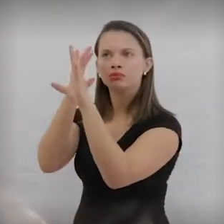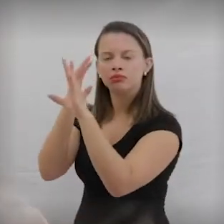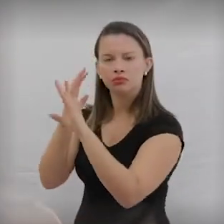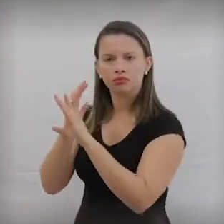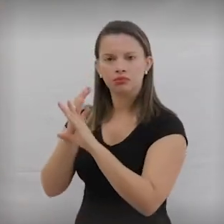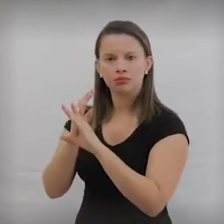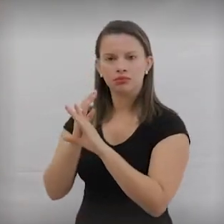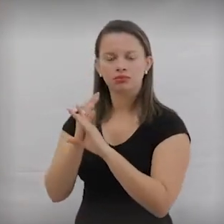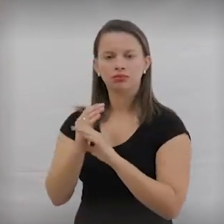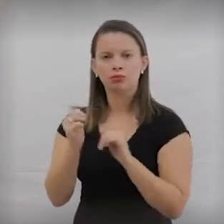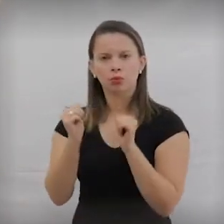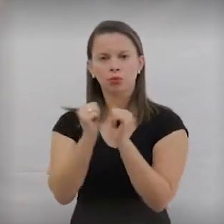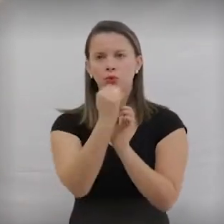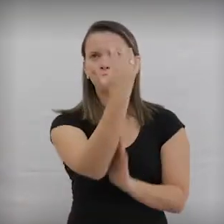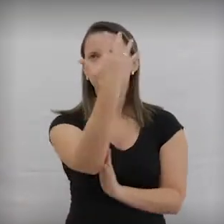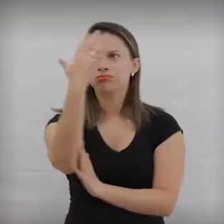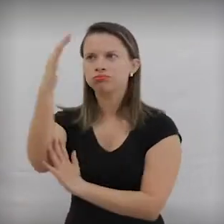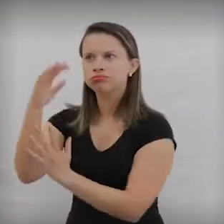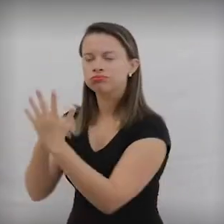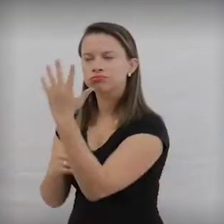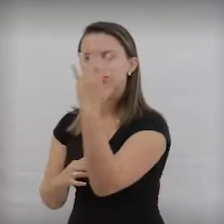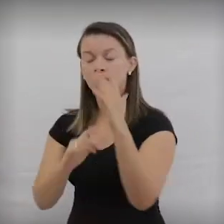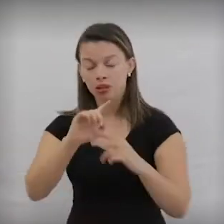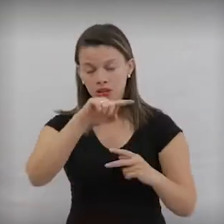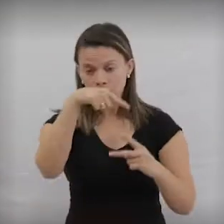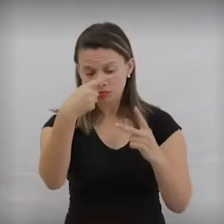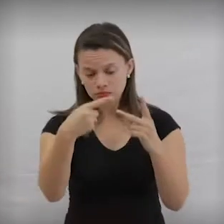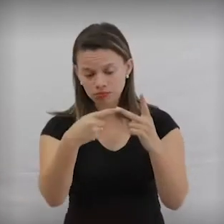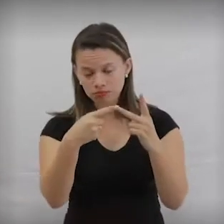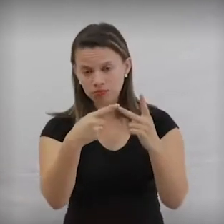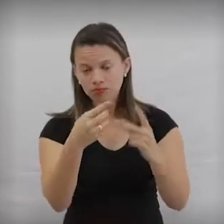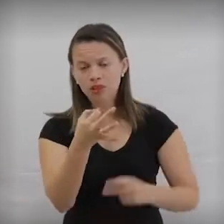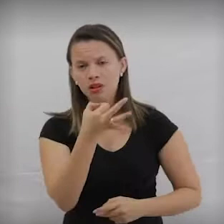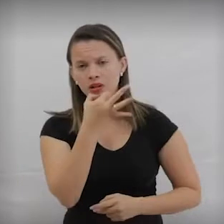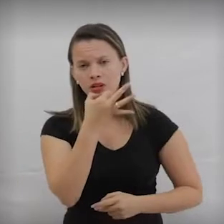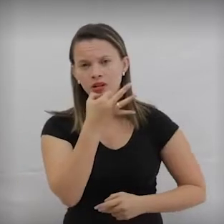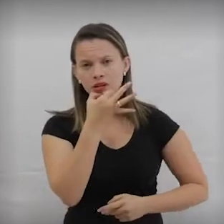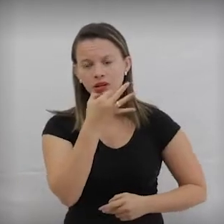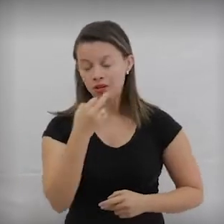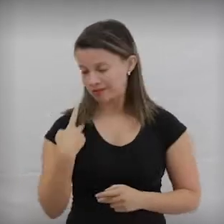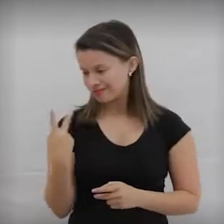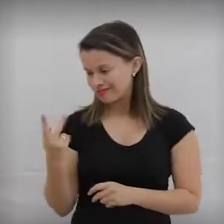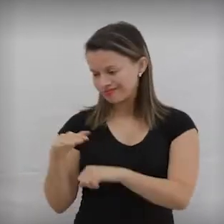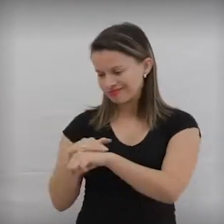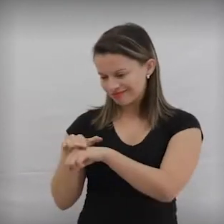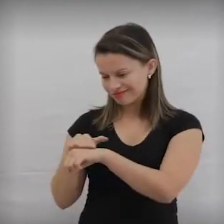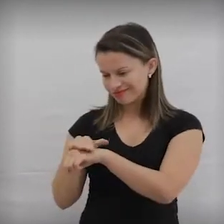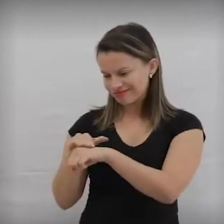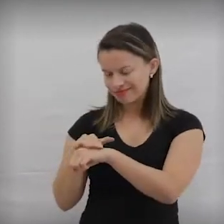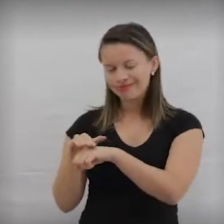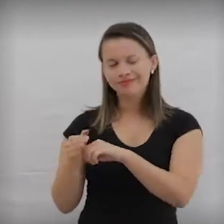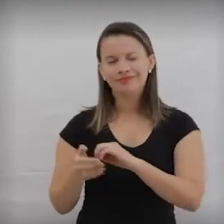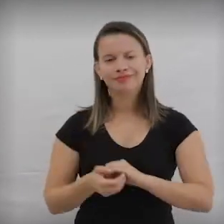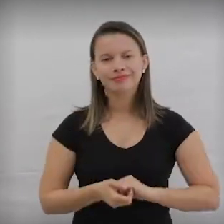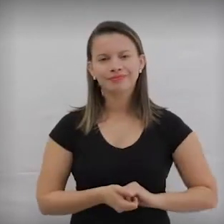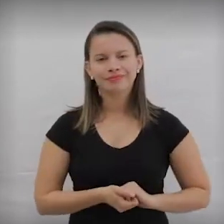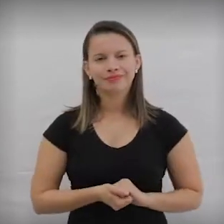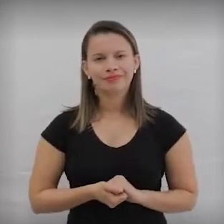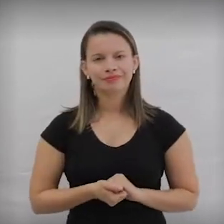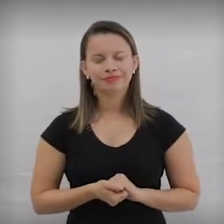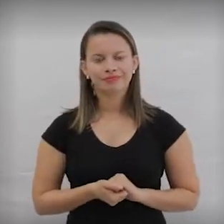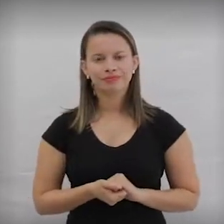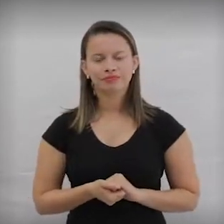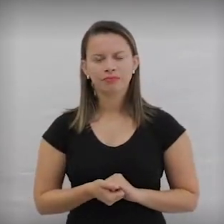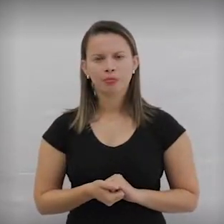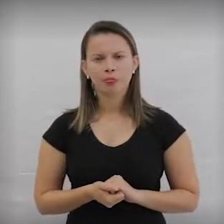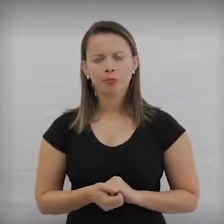com a natureza. E a segunda grande sugestão, que é a nossa conversa, né, Renata? É assim: